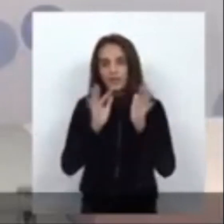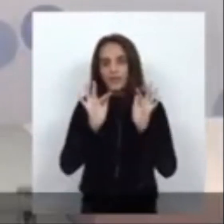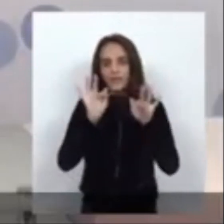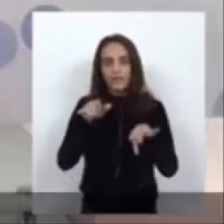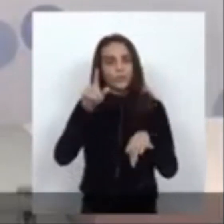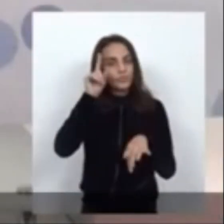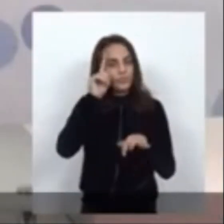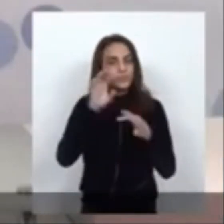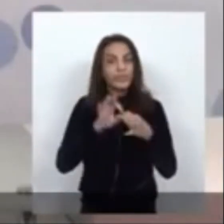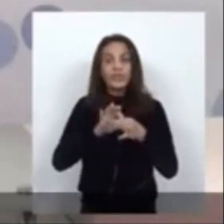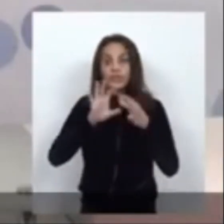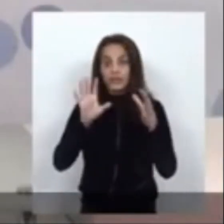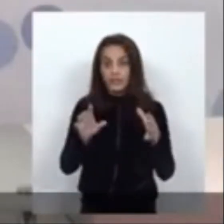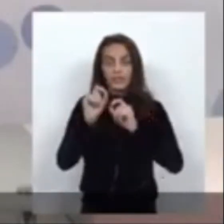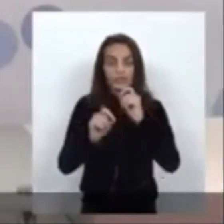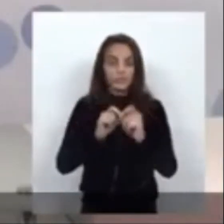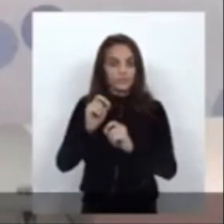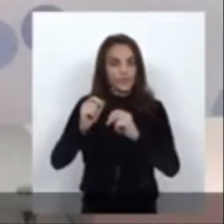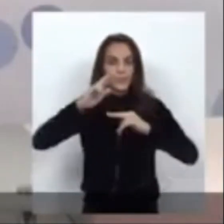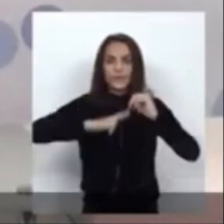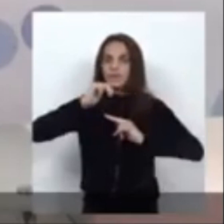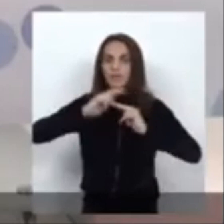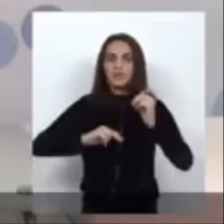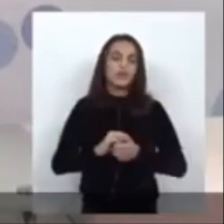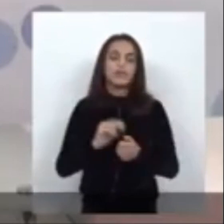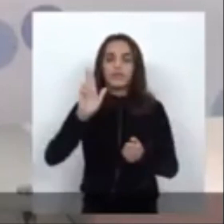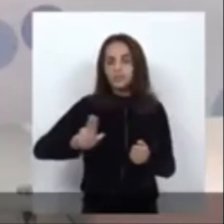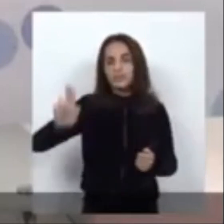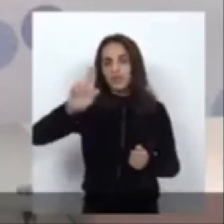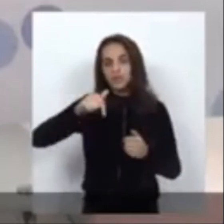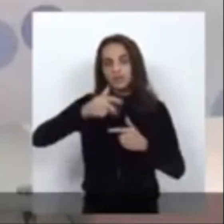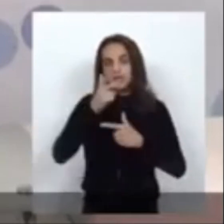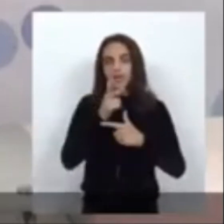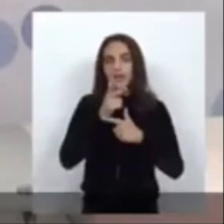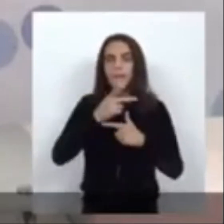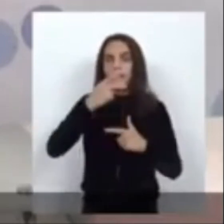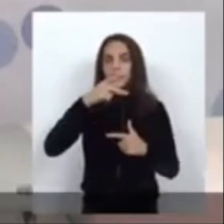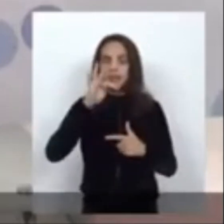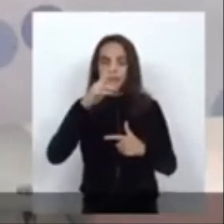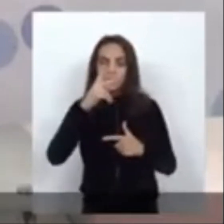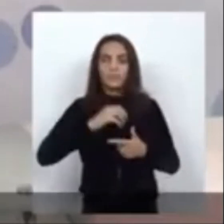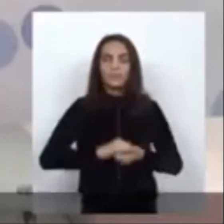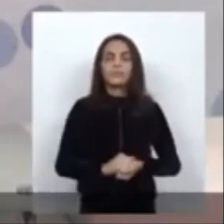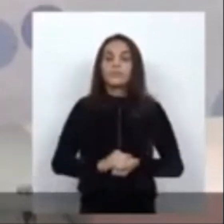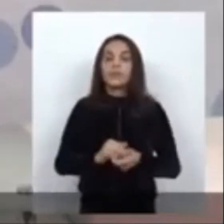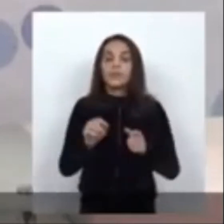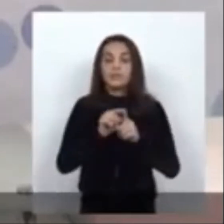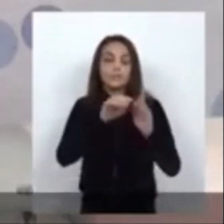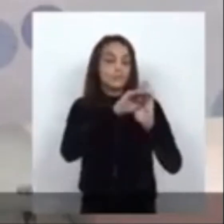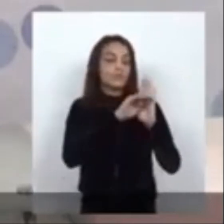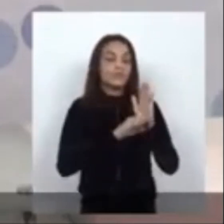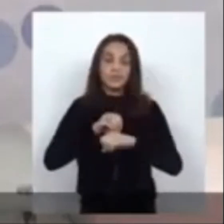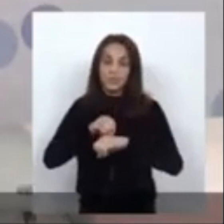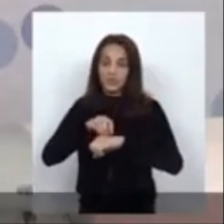gente vai disponibilizar, sim, o material que está sendo aqui utilizado na live, esse PPT, mais um manual de